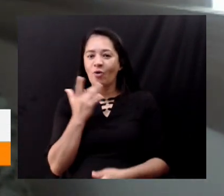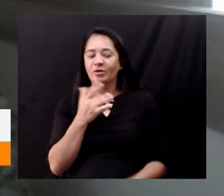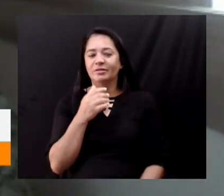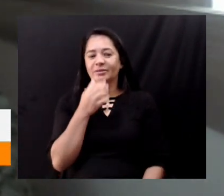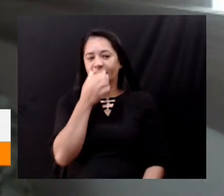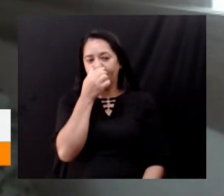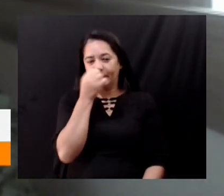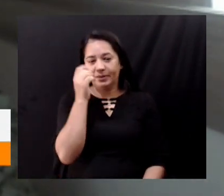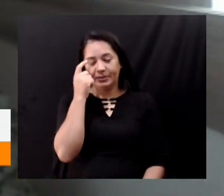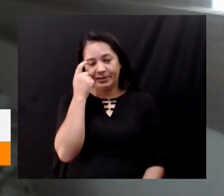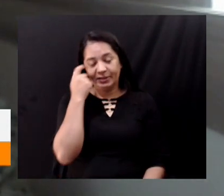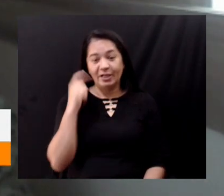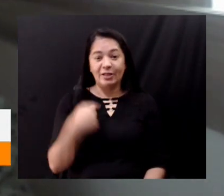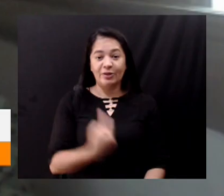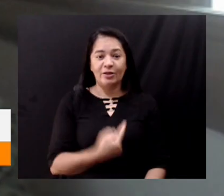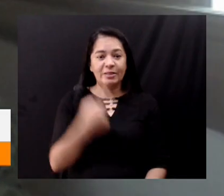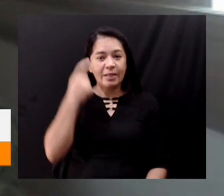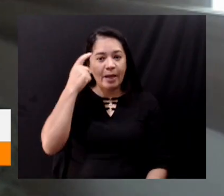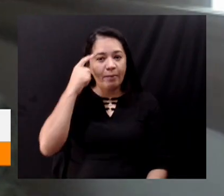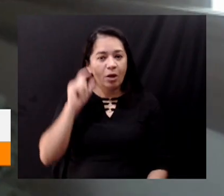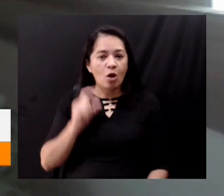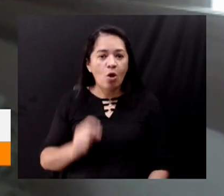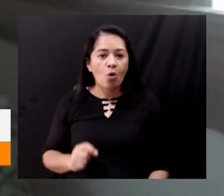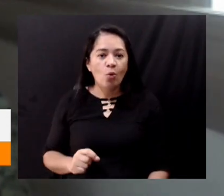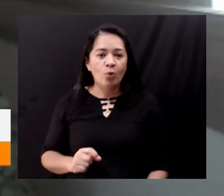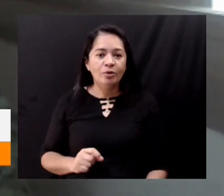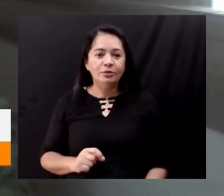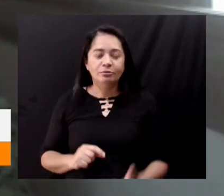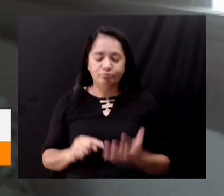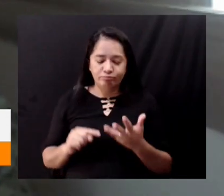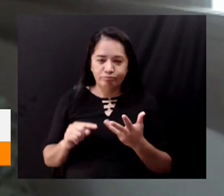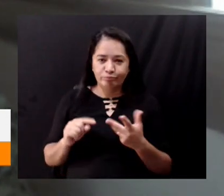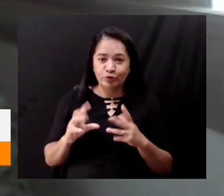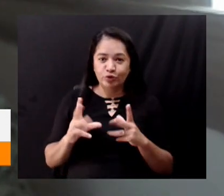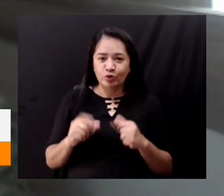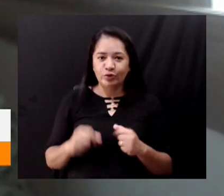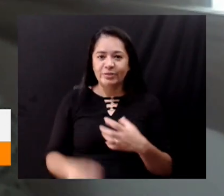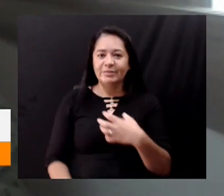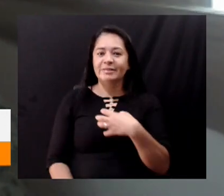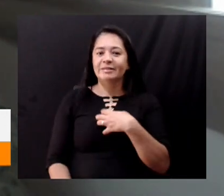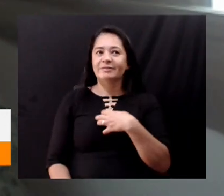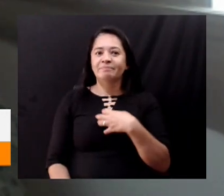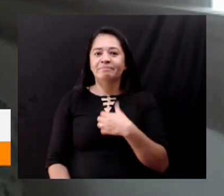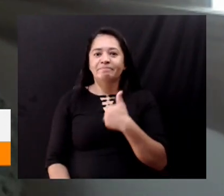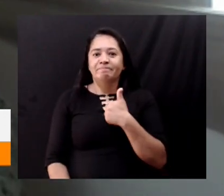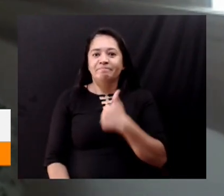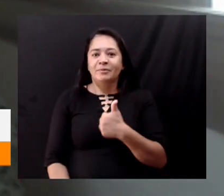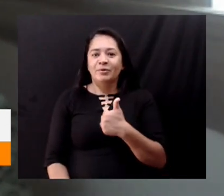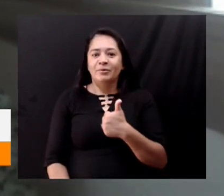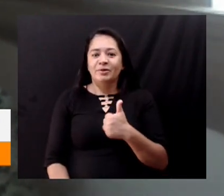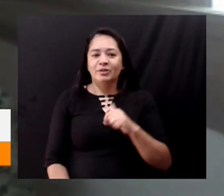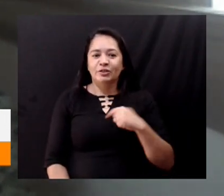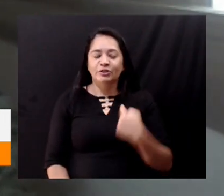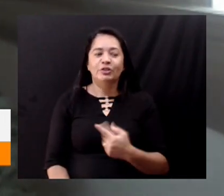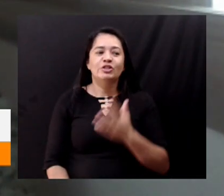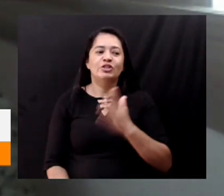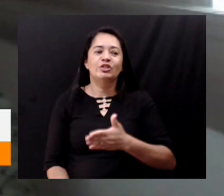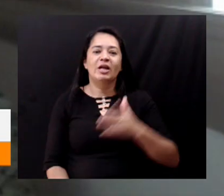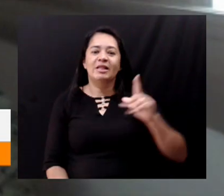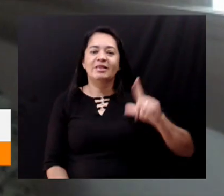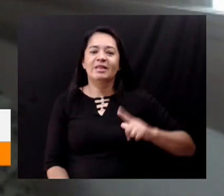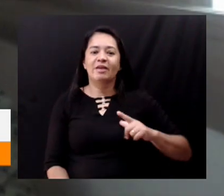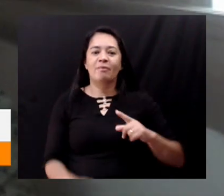cabeça? Vem todas as sensações boas que a gente já teve comendo esses